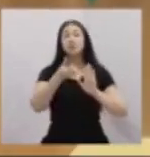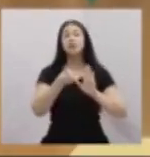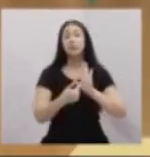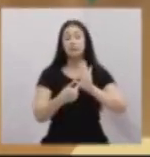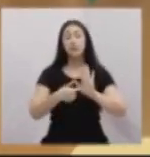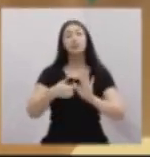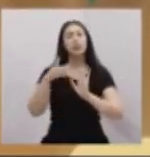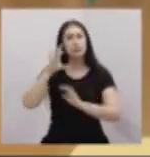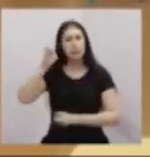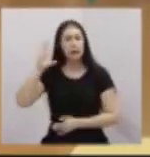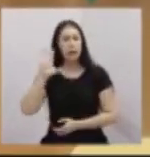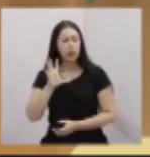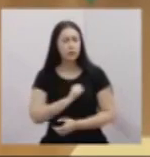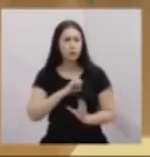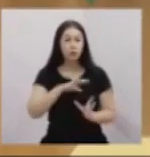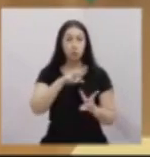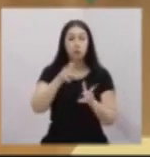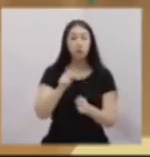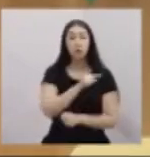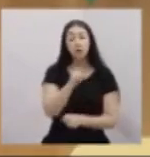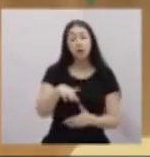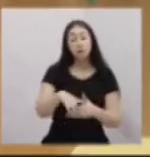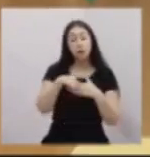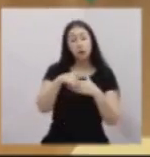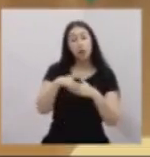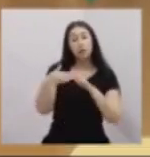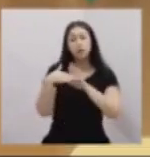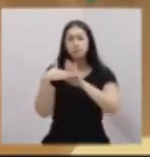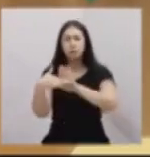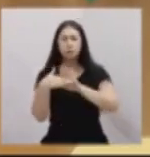ela, levar uma palavra de fé, uma palavra de conforto,